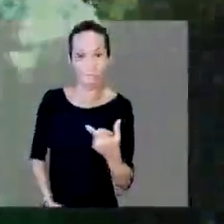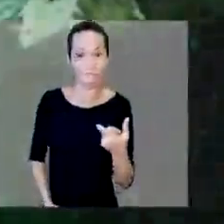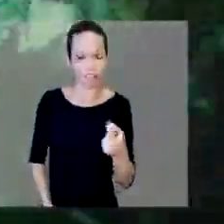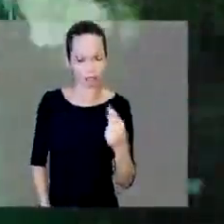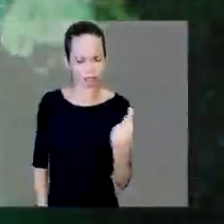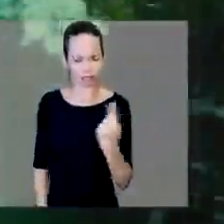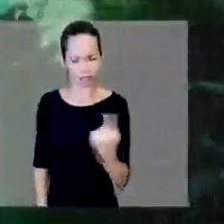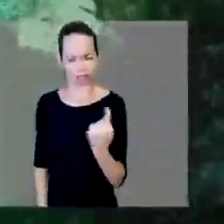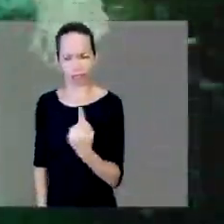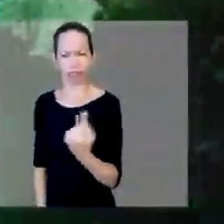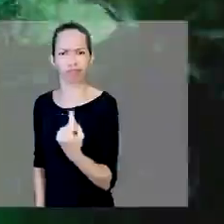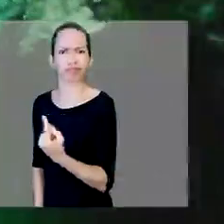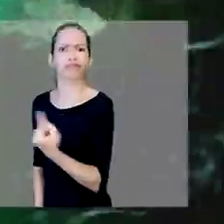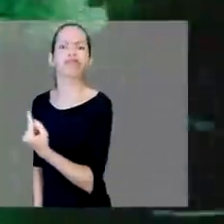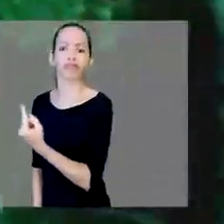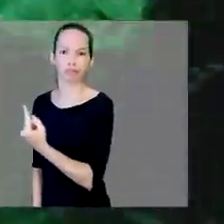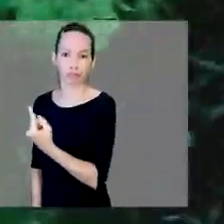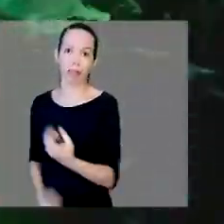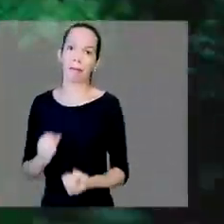20 turbinas da usina.